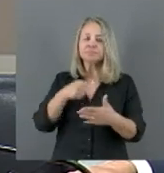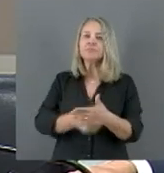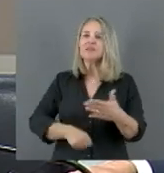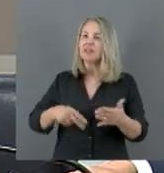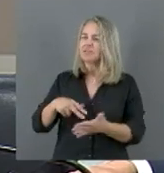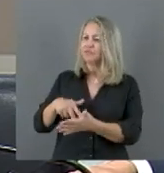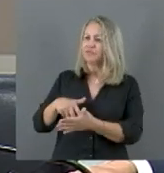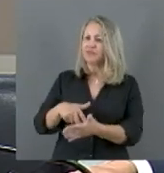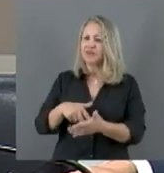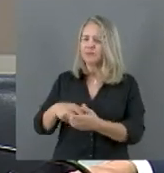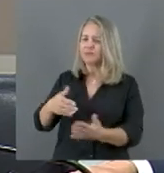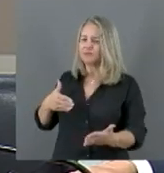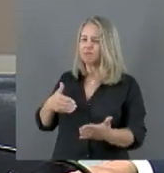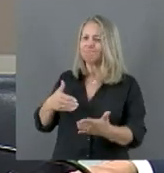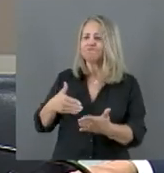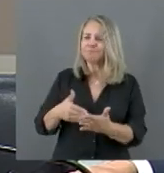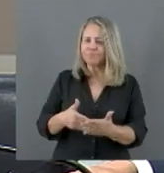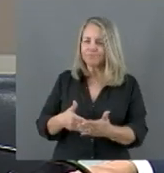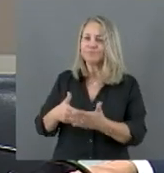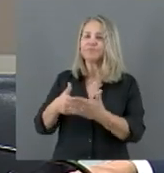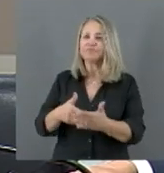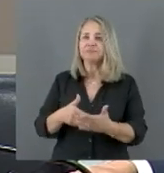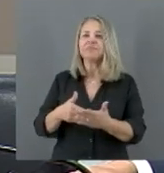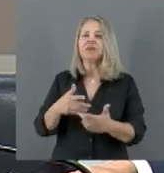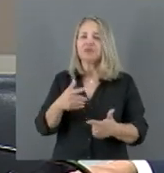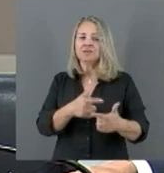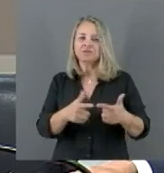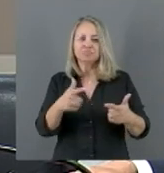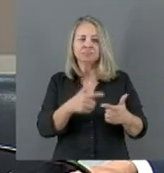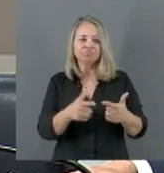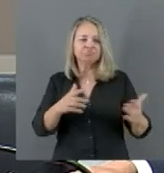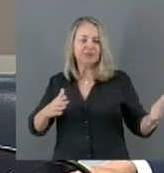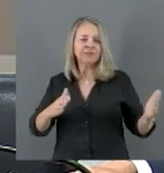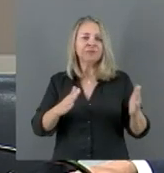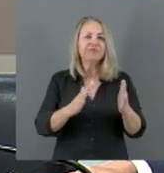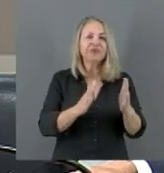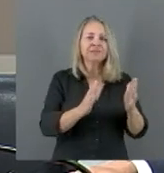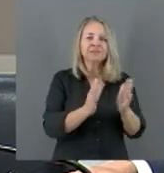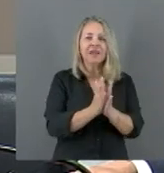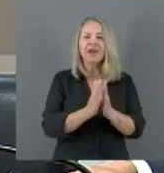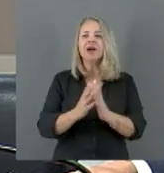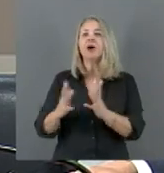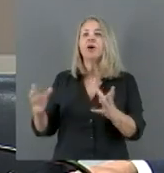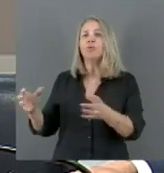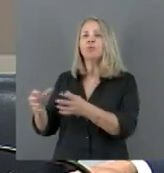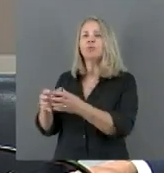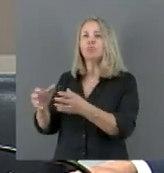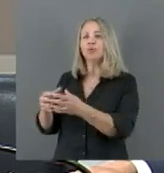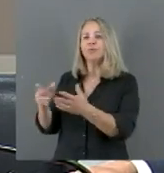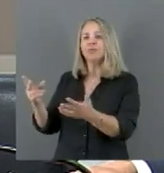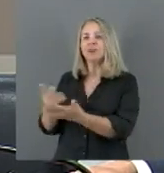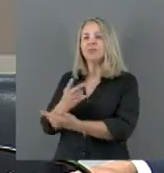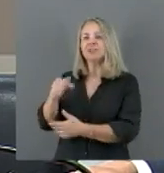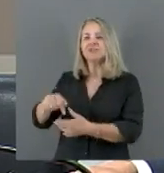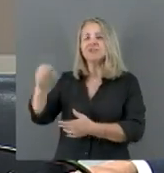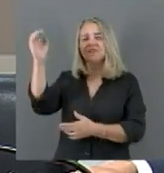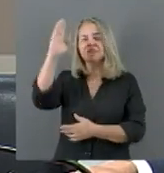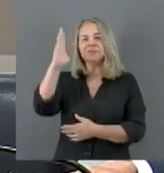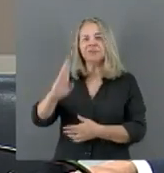no enfrentamento às ações desses grupos nazifascistas que existem hoje no nosso